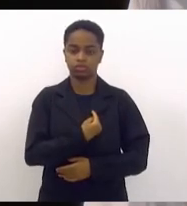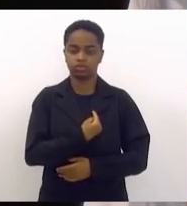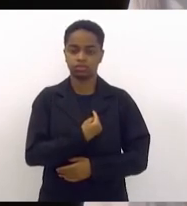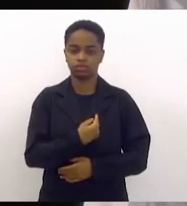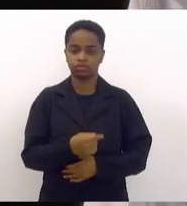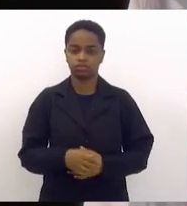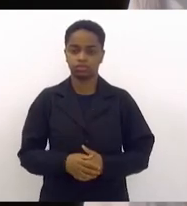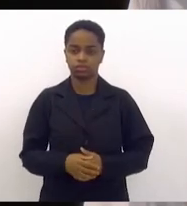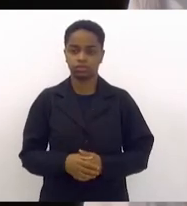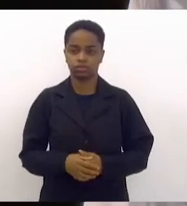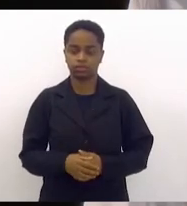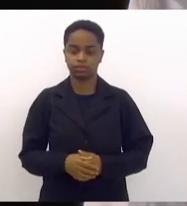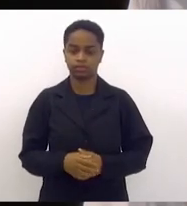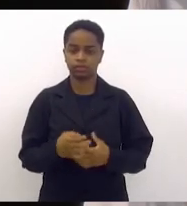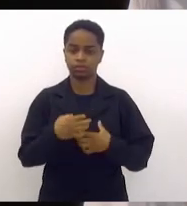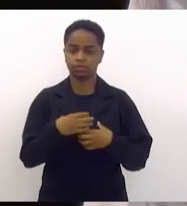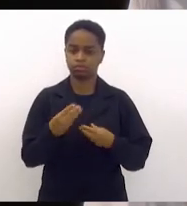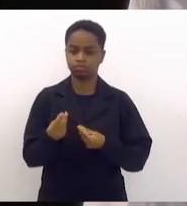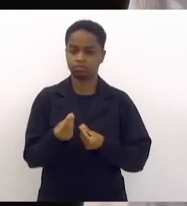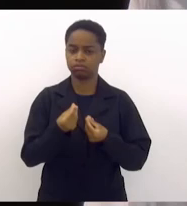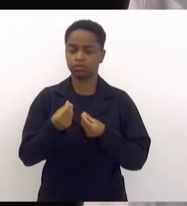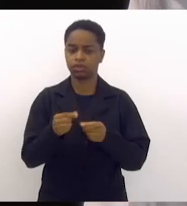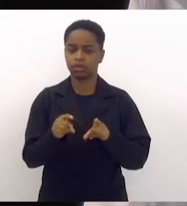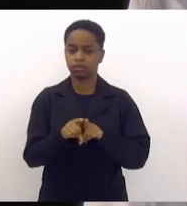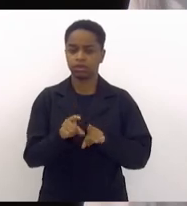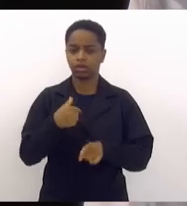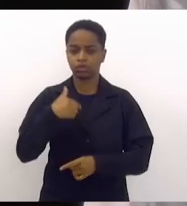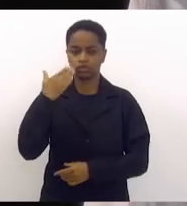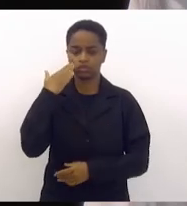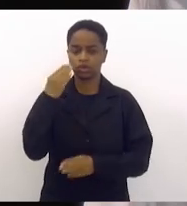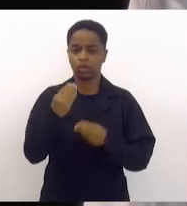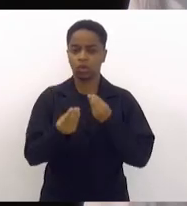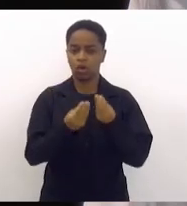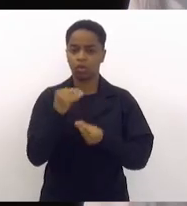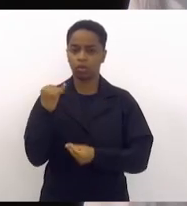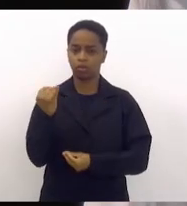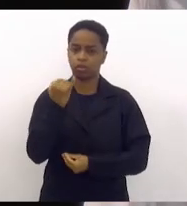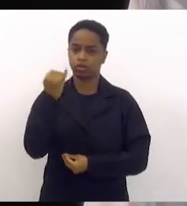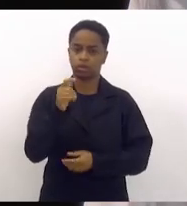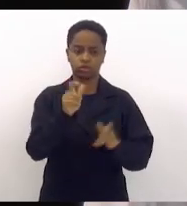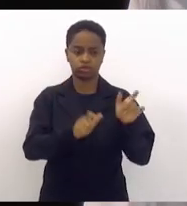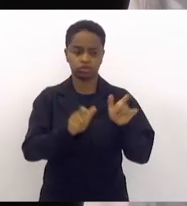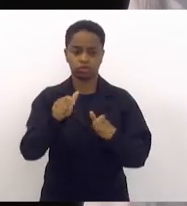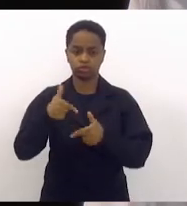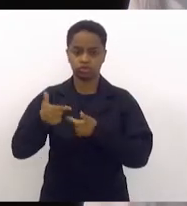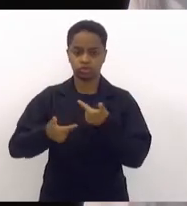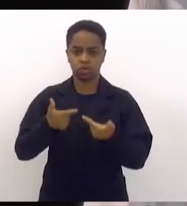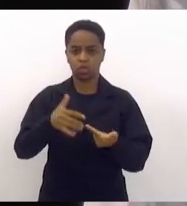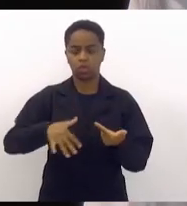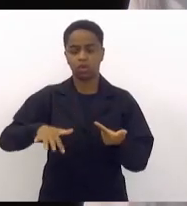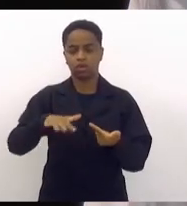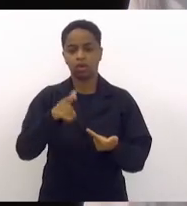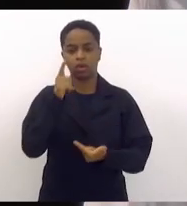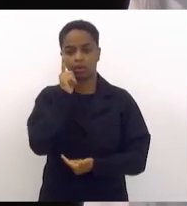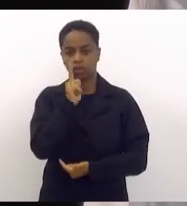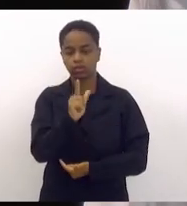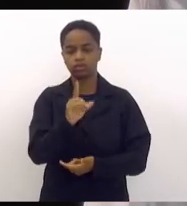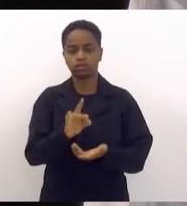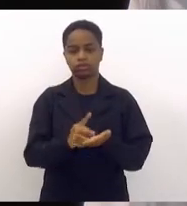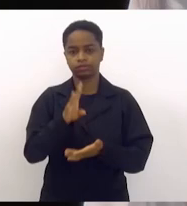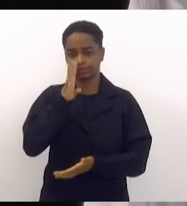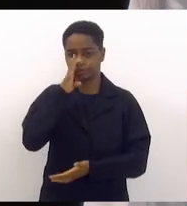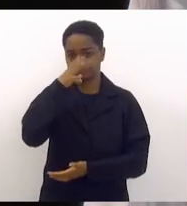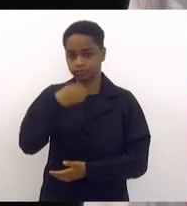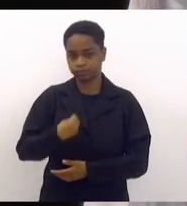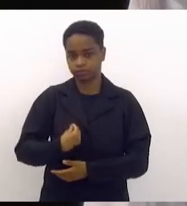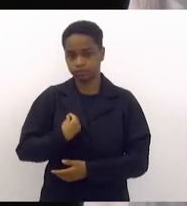mu sensibilidade e eu sei que foi important para esses trabes sobreviver